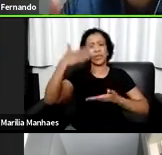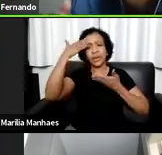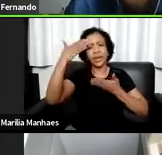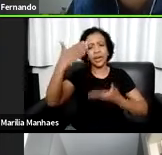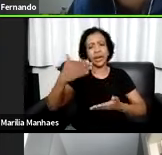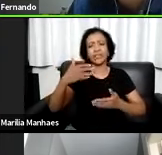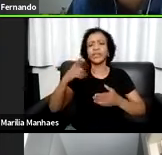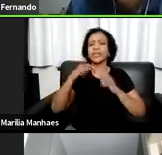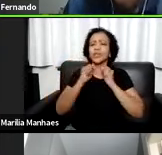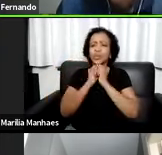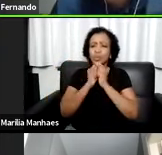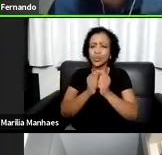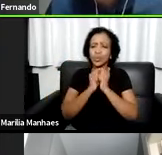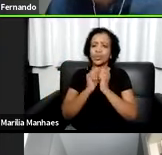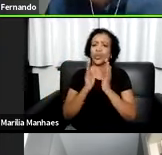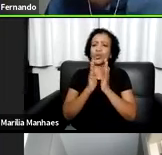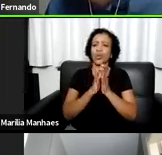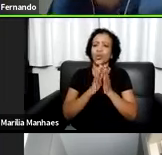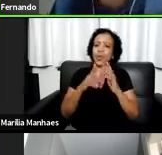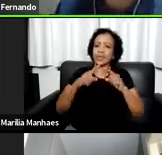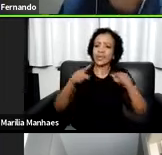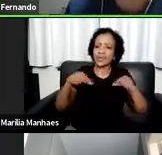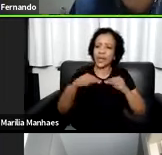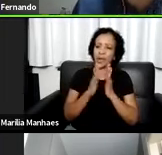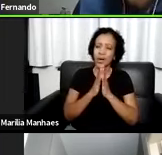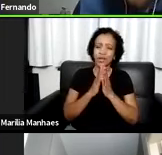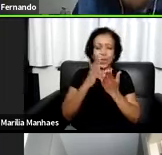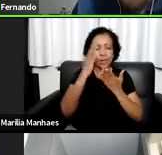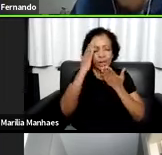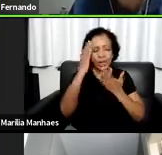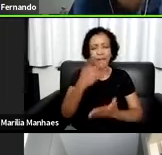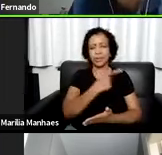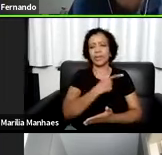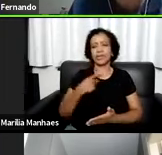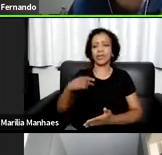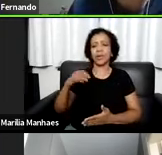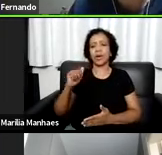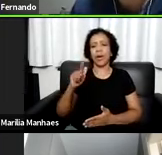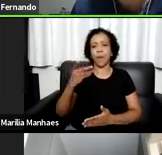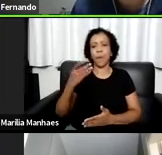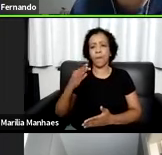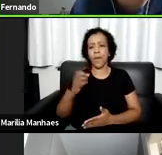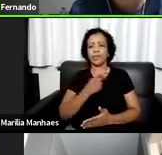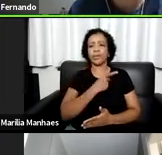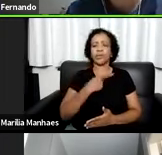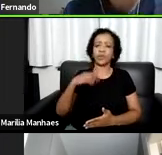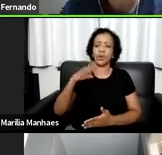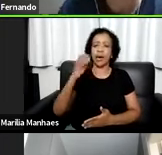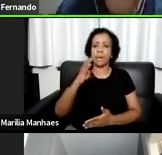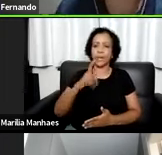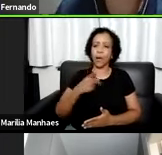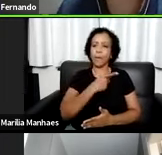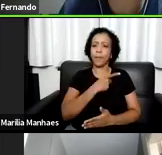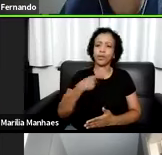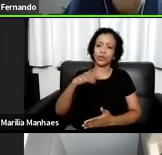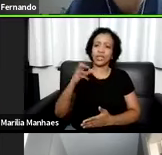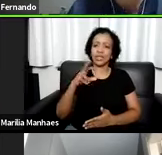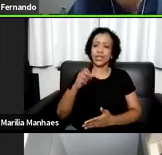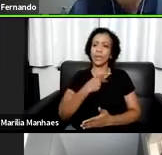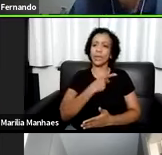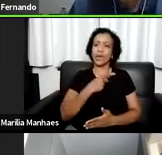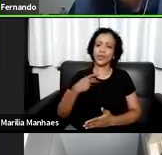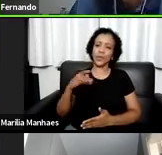que esteve aqui conosco nessa sala de oração, obrigado também, pastor Alberto, pastor Heber, pastor Cabral, pastor Ciro, pastor Isaías,